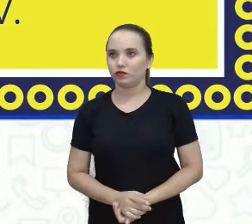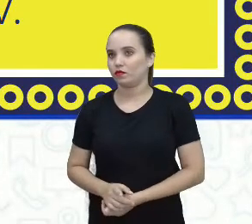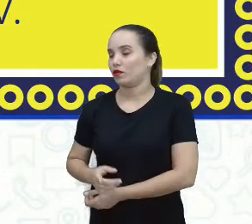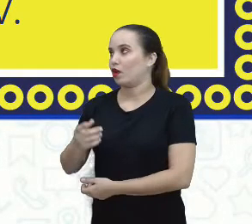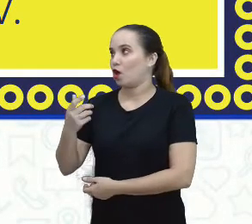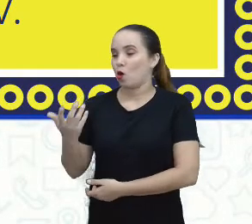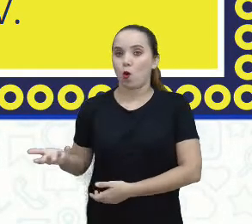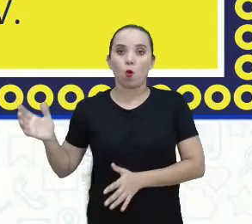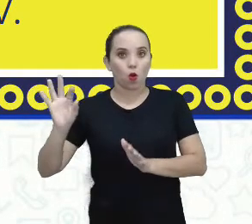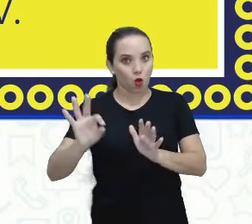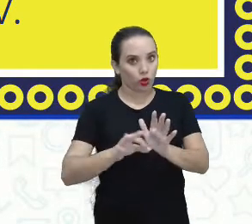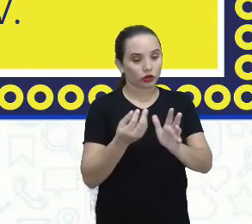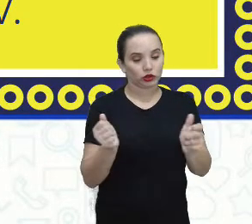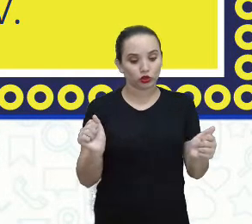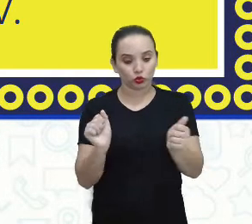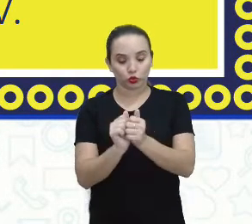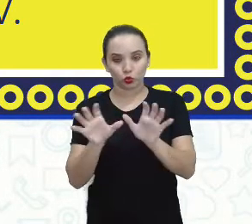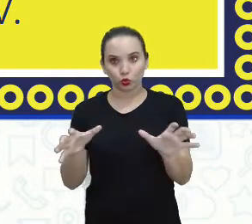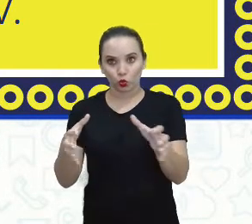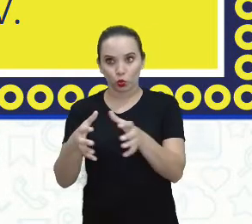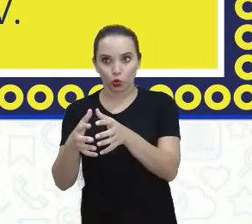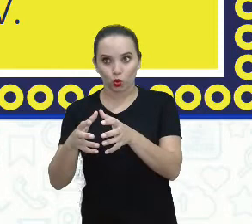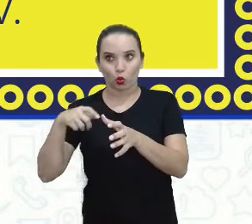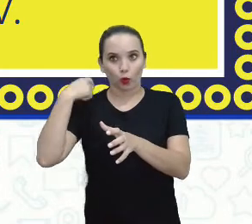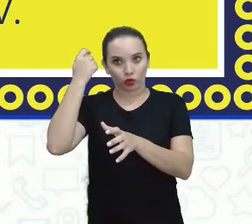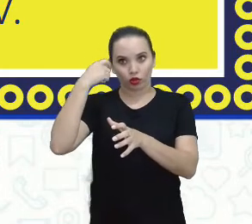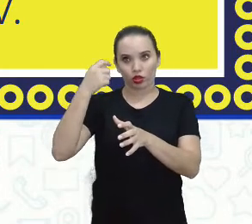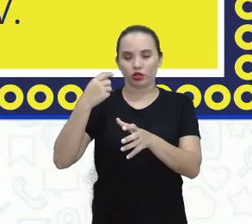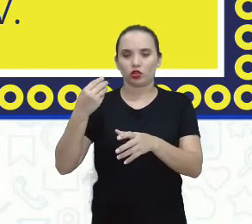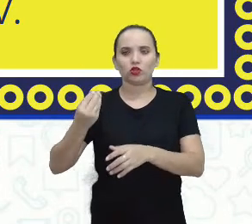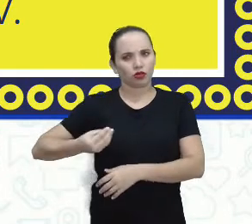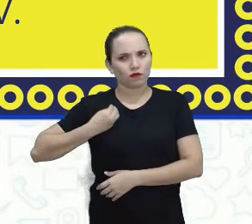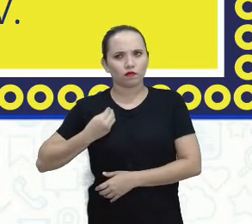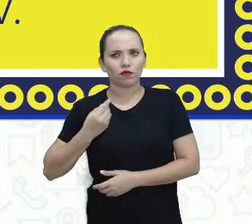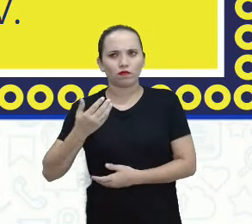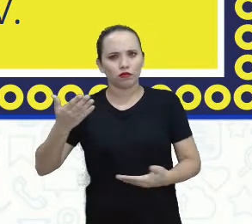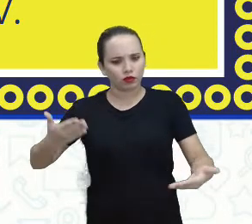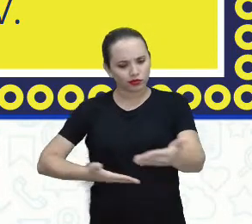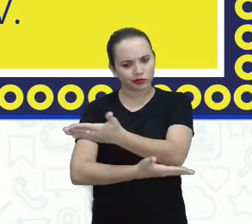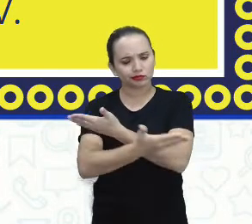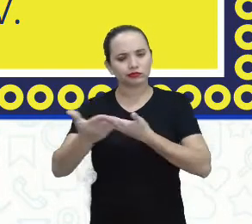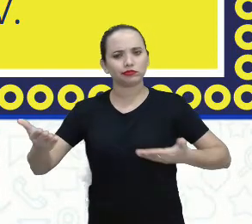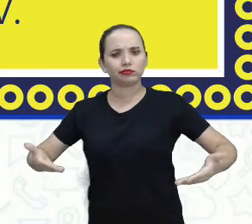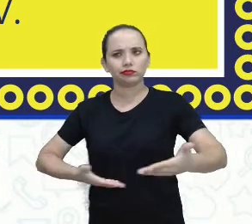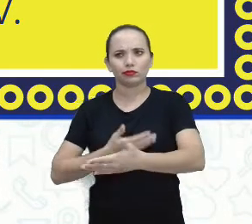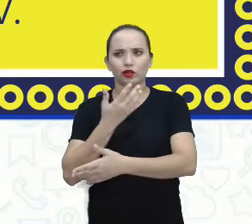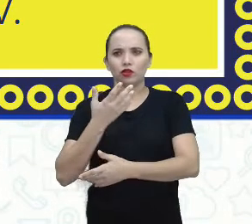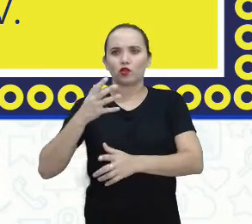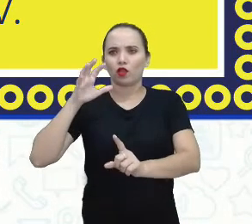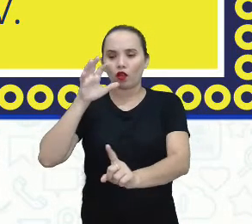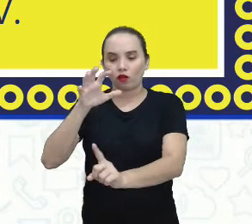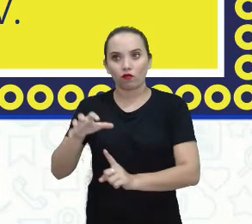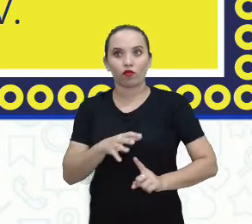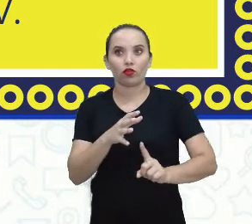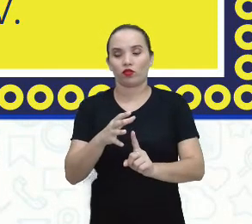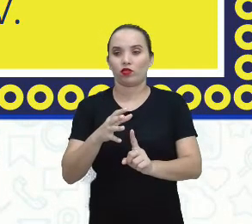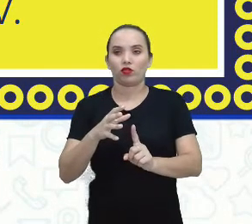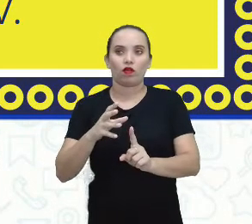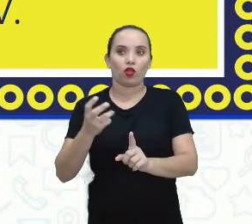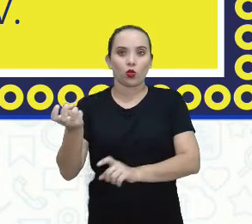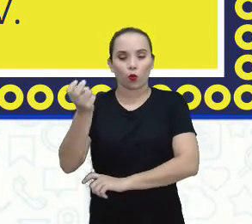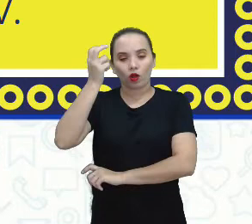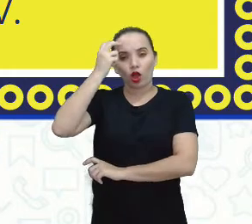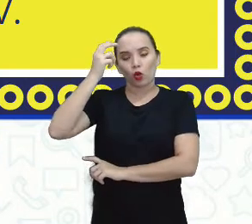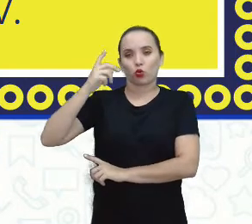e artistas com quem ele convivia e trocava ideias estavam impactados com a inserção da cultura pop, advinda